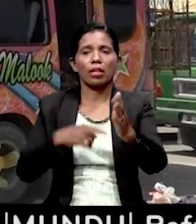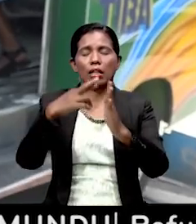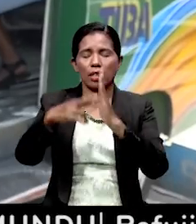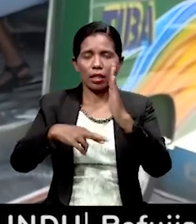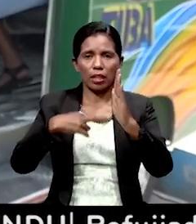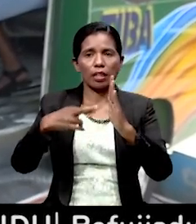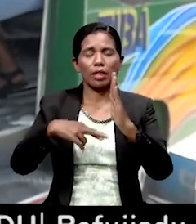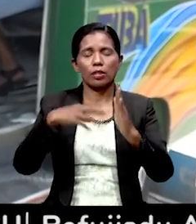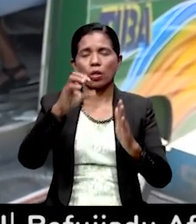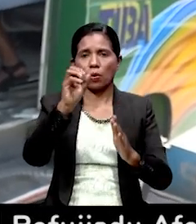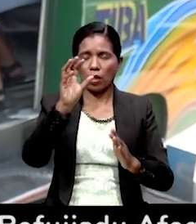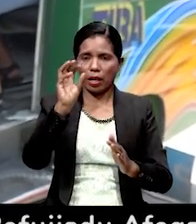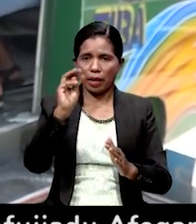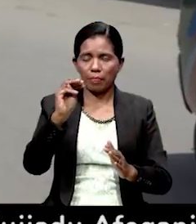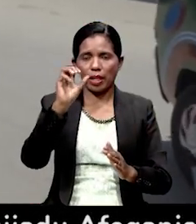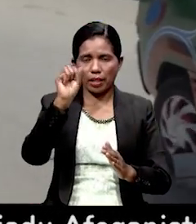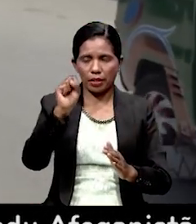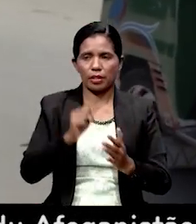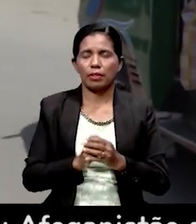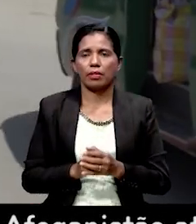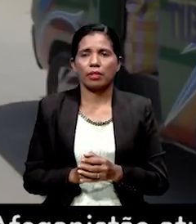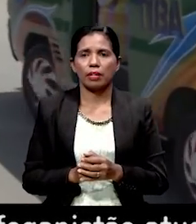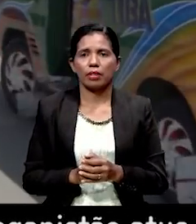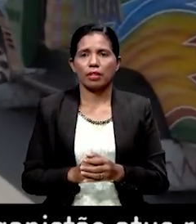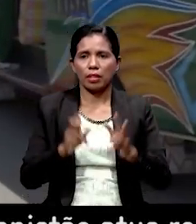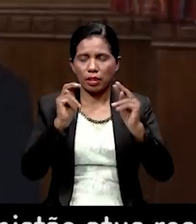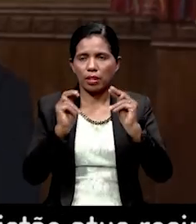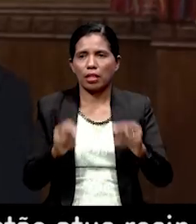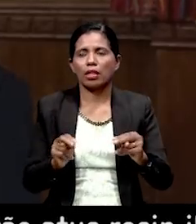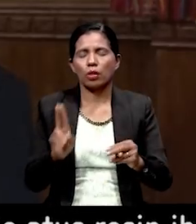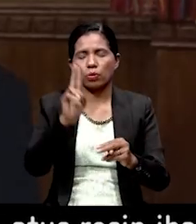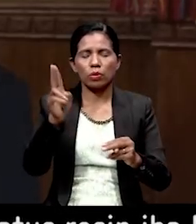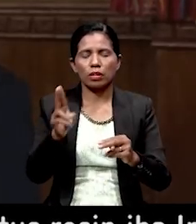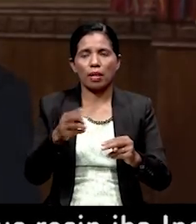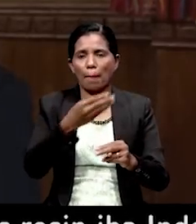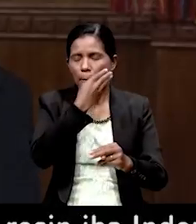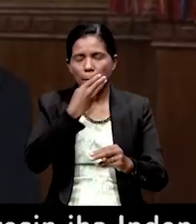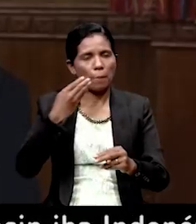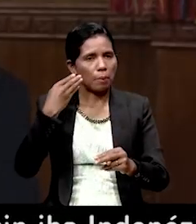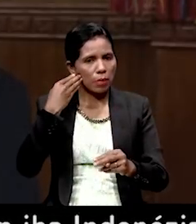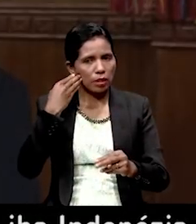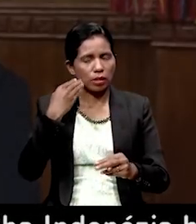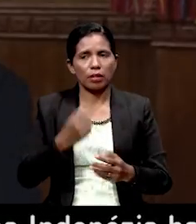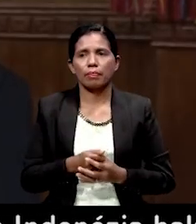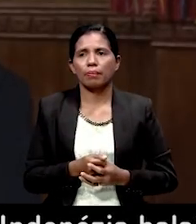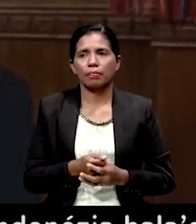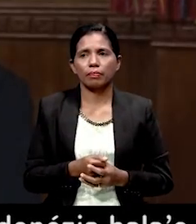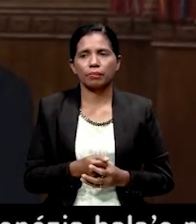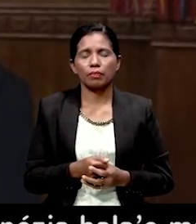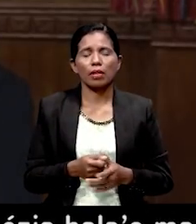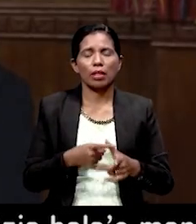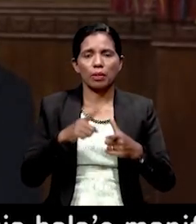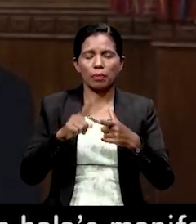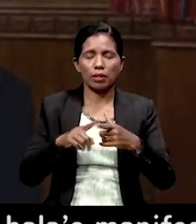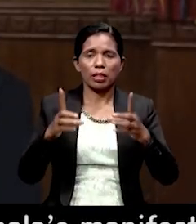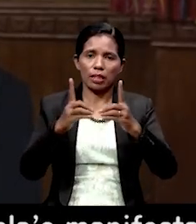OMS, COVID-19, então tem que usar máscara. O obrigatório tem que usar máscara e depois tem